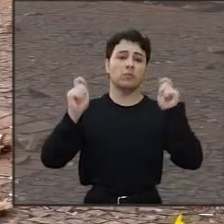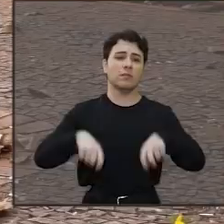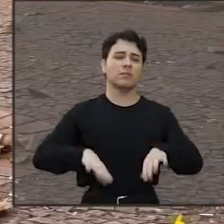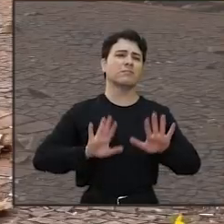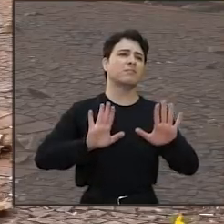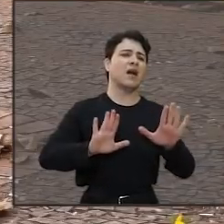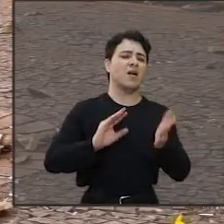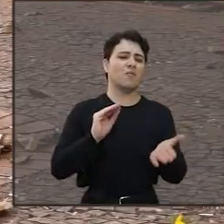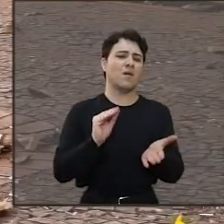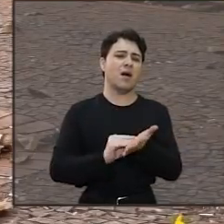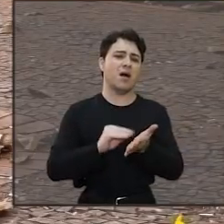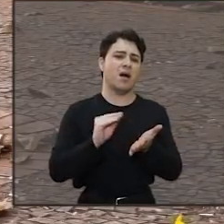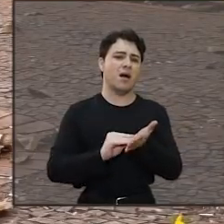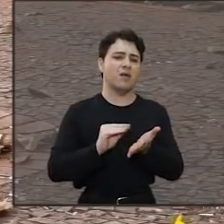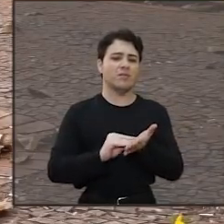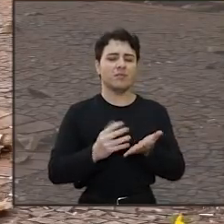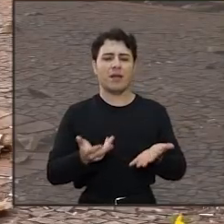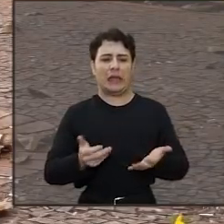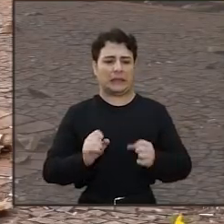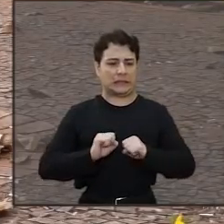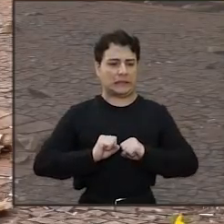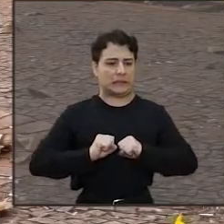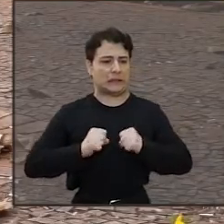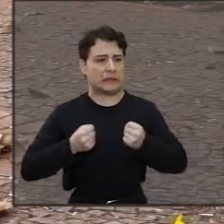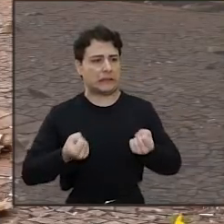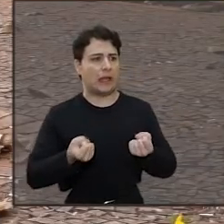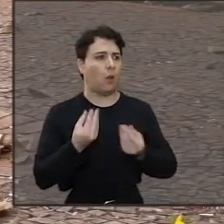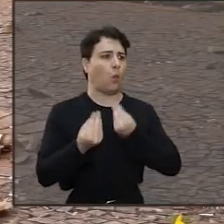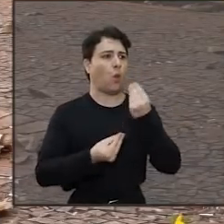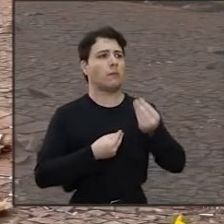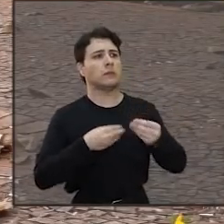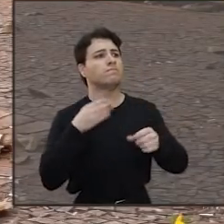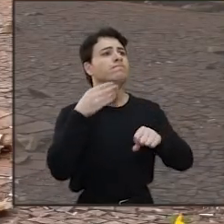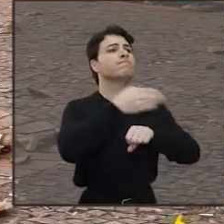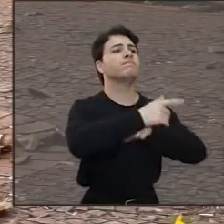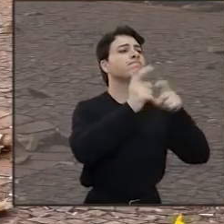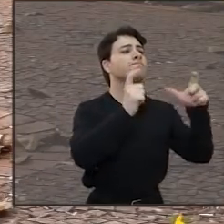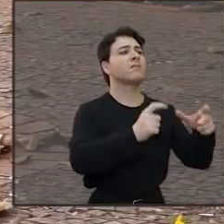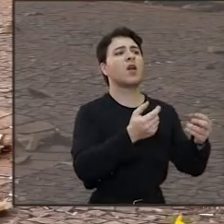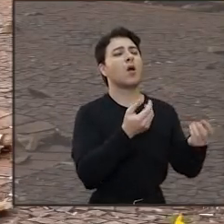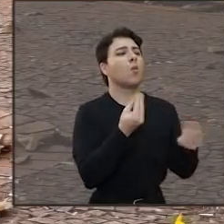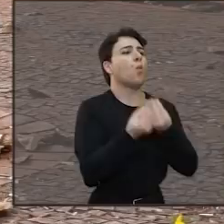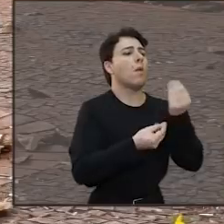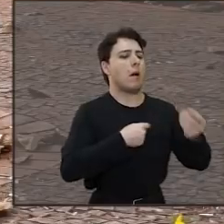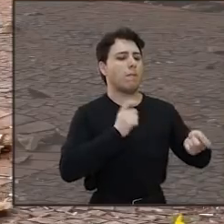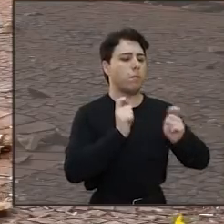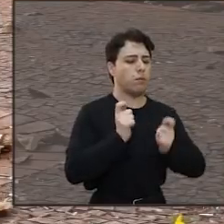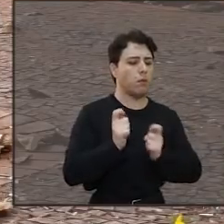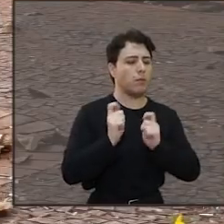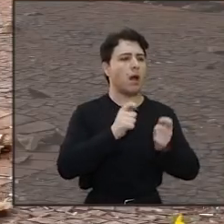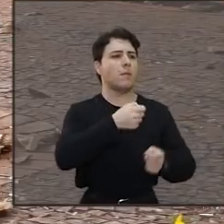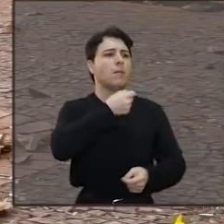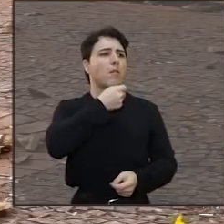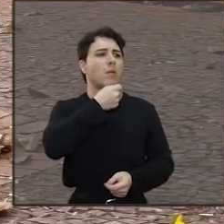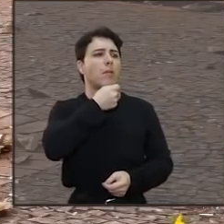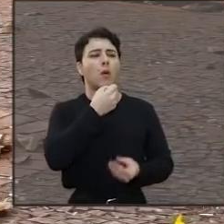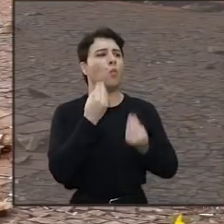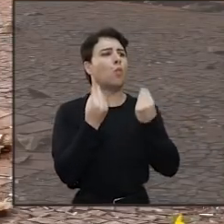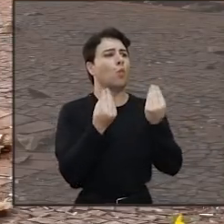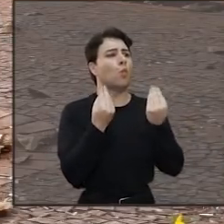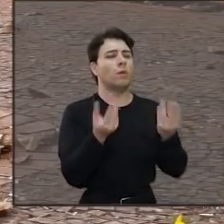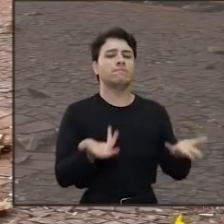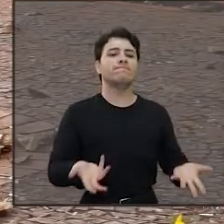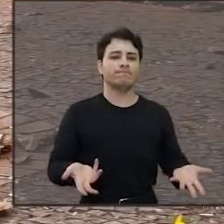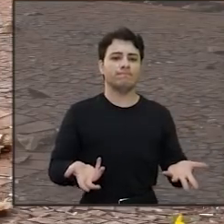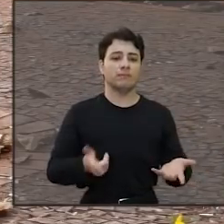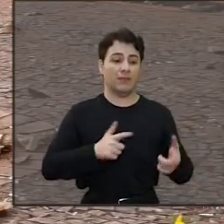a gente poderia tocar, mas falta, às vezes, aquele empenho em ir atrás de saber como fazer para tocar no lugar. Isso